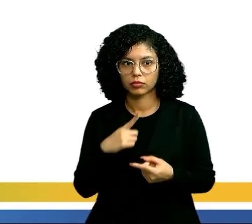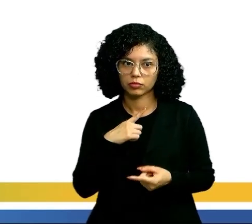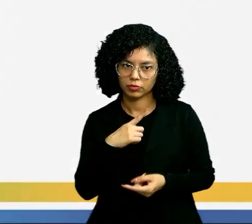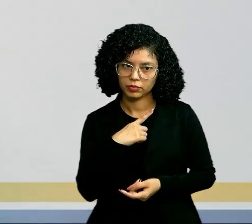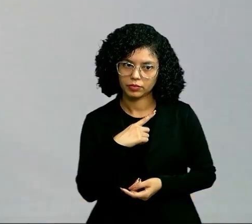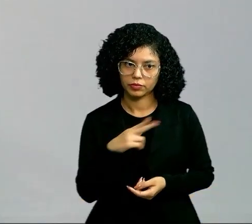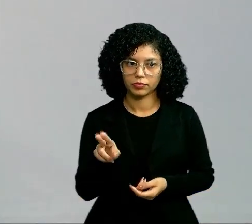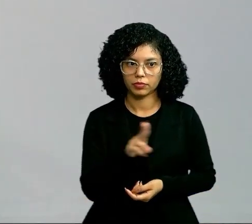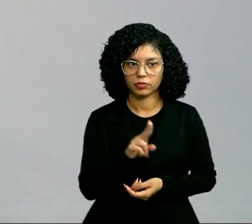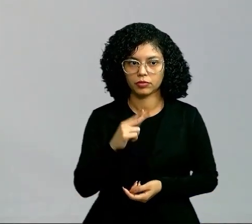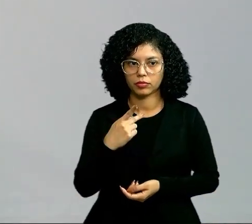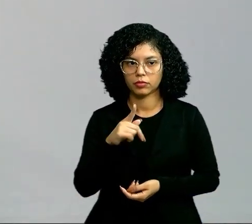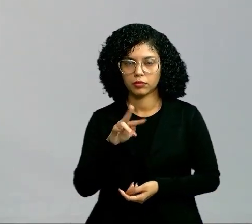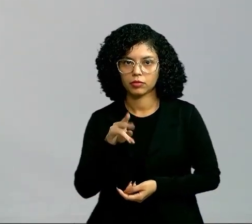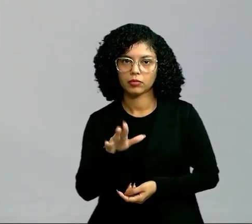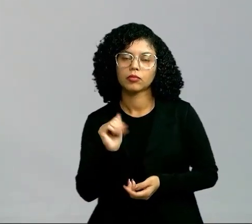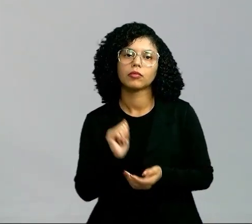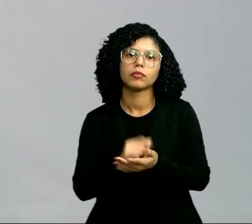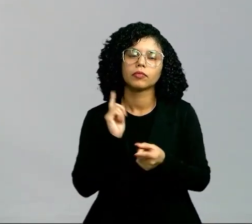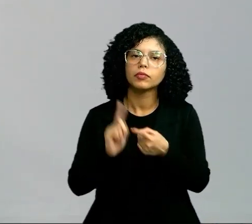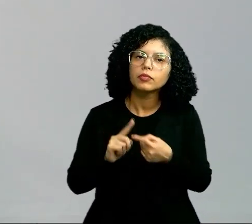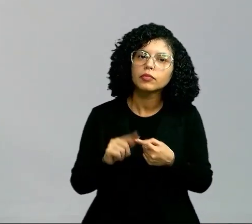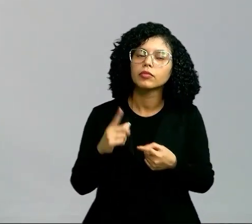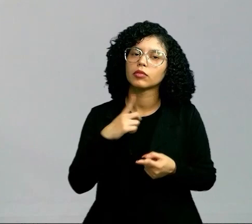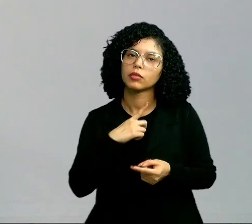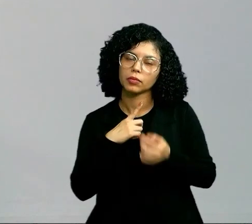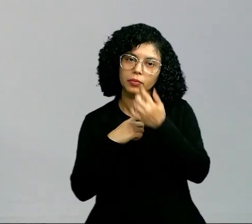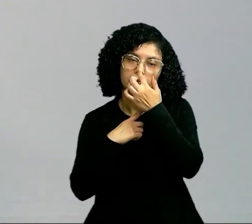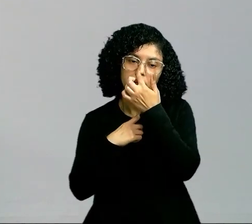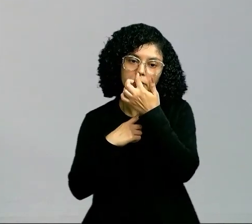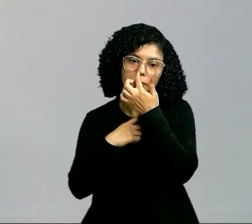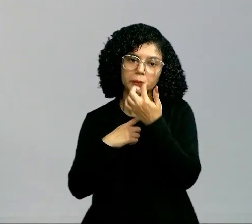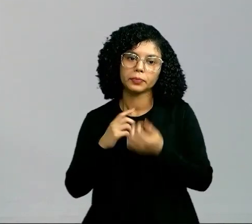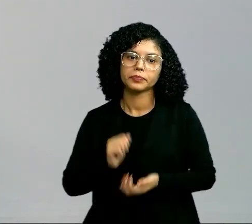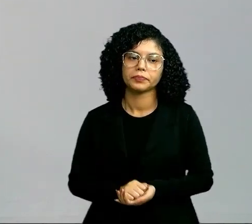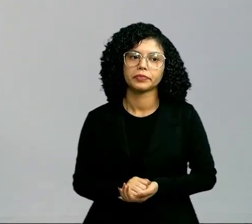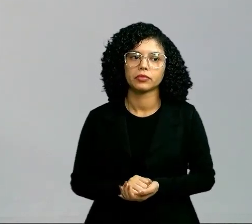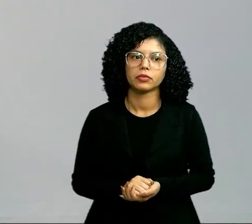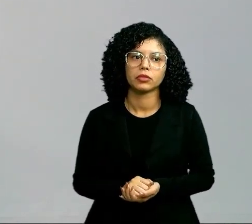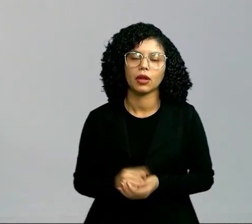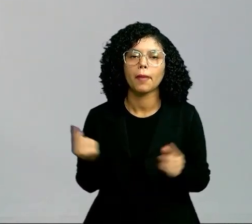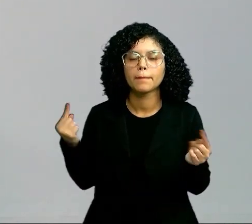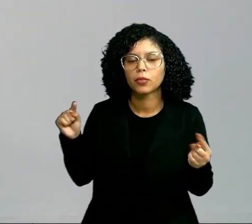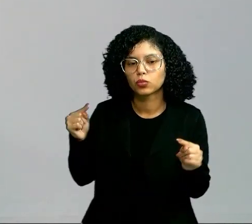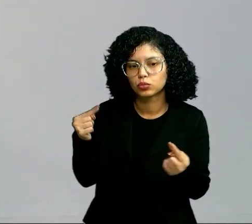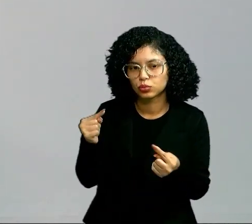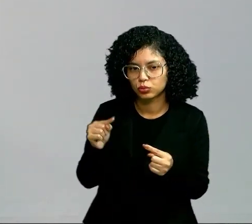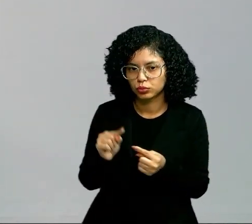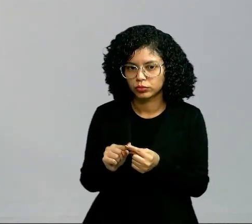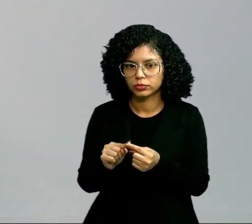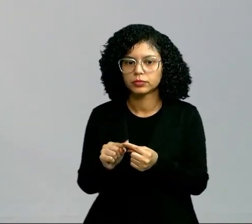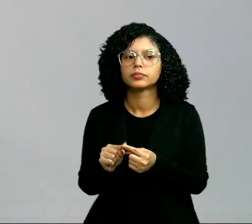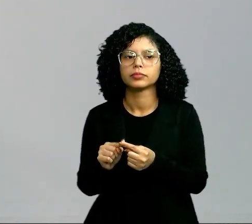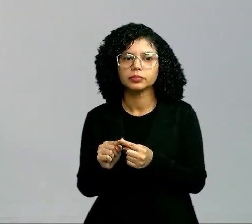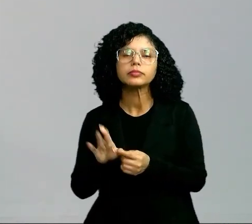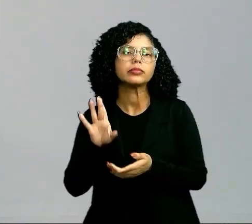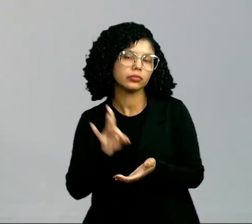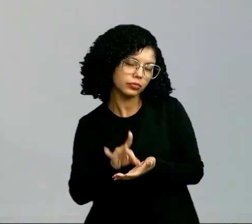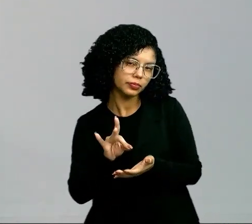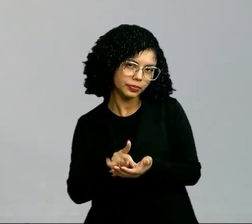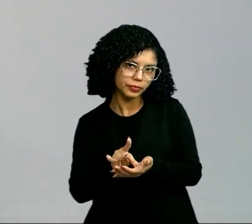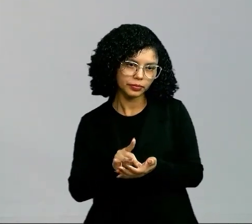que esses países são chamados de América Latina? Porque eles estão ali nas proximidades, eles são banhados, na